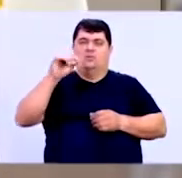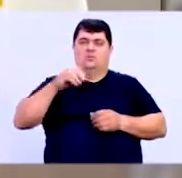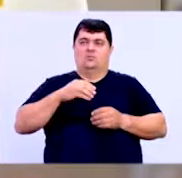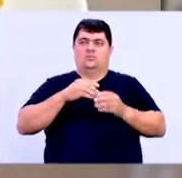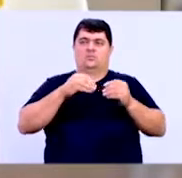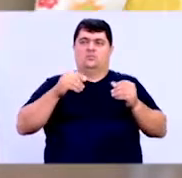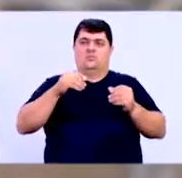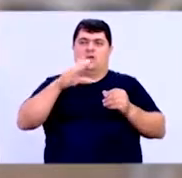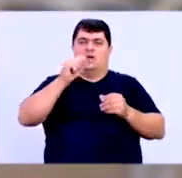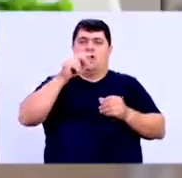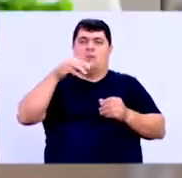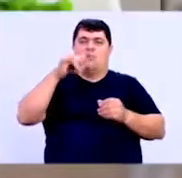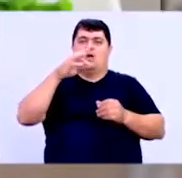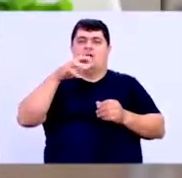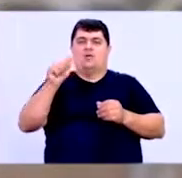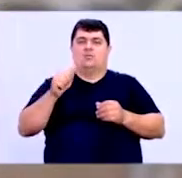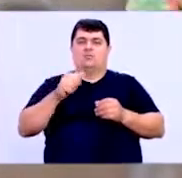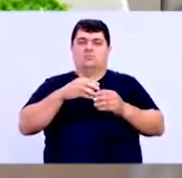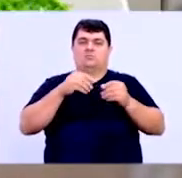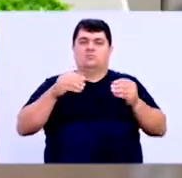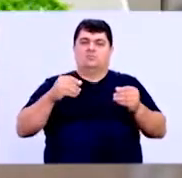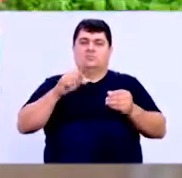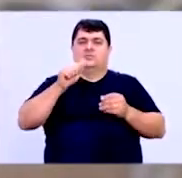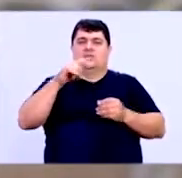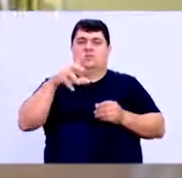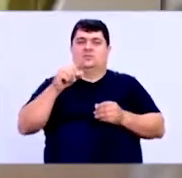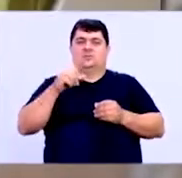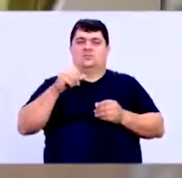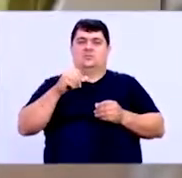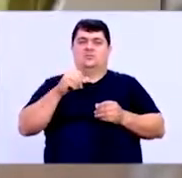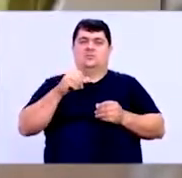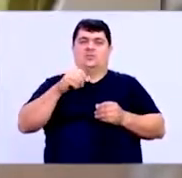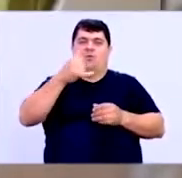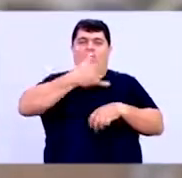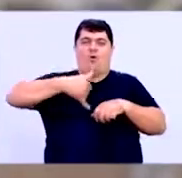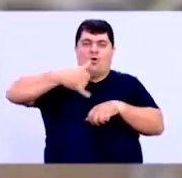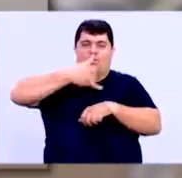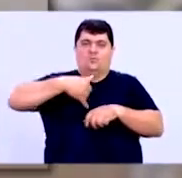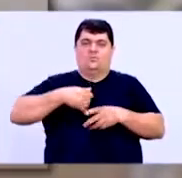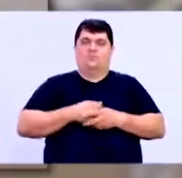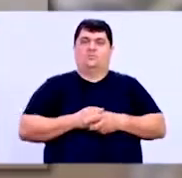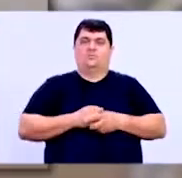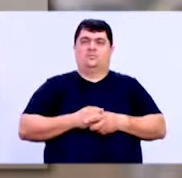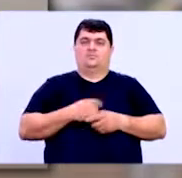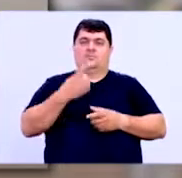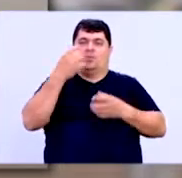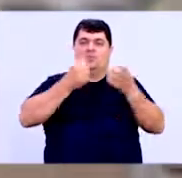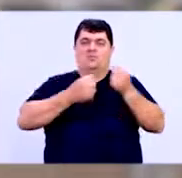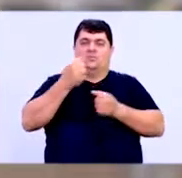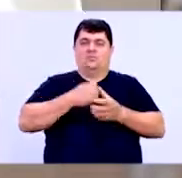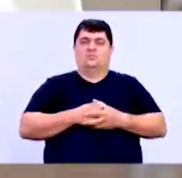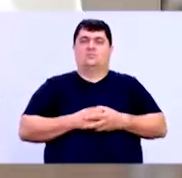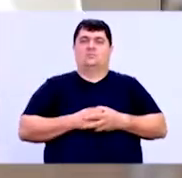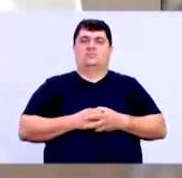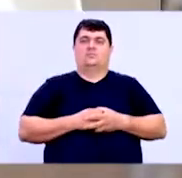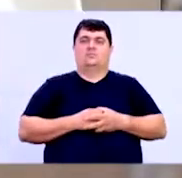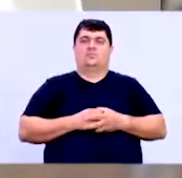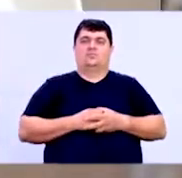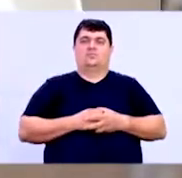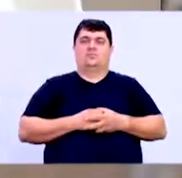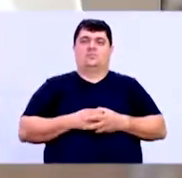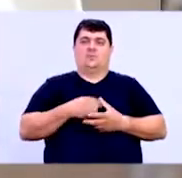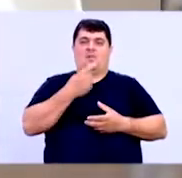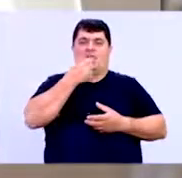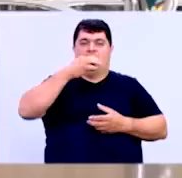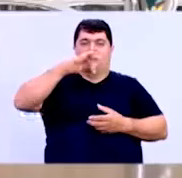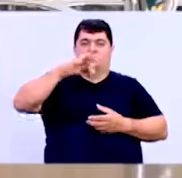essência de camarão, salsinha, cheiro verde, óleo de girassol, 1 leite de caixinha e